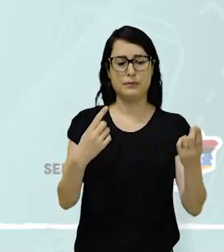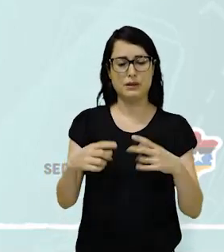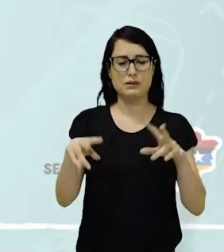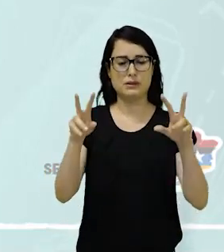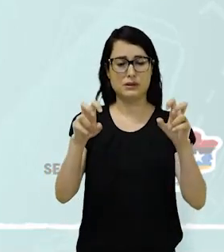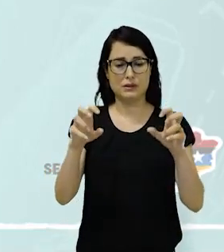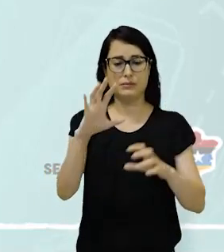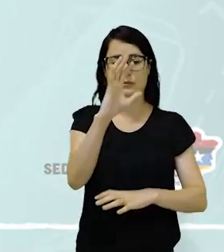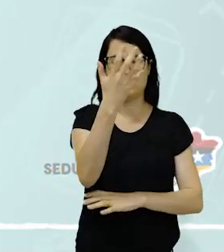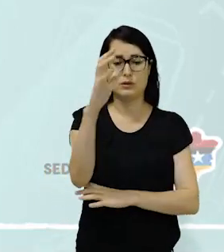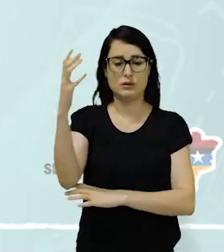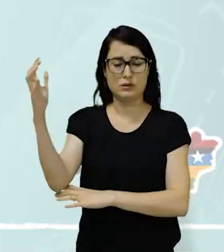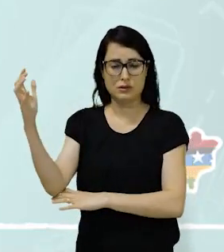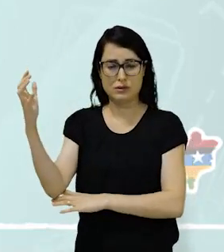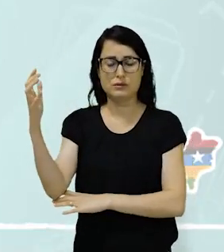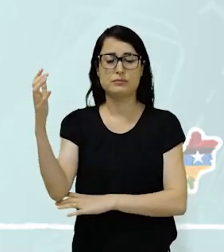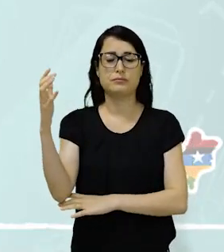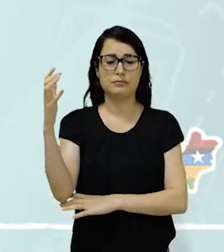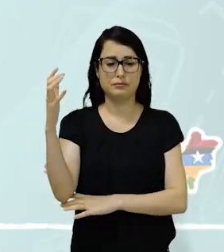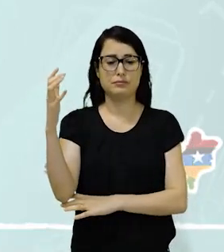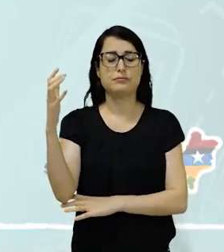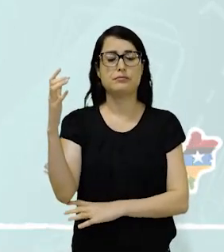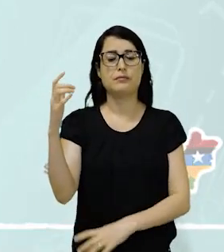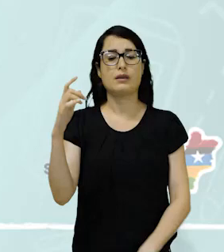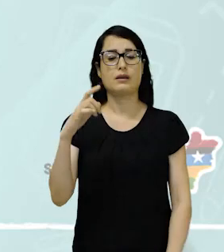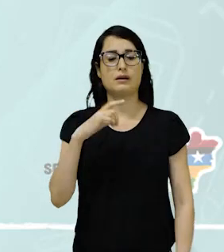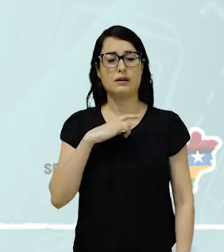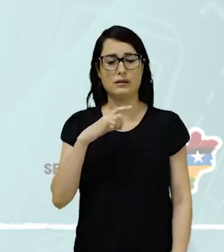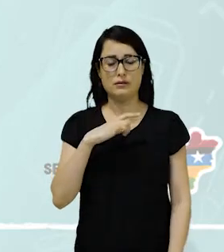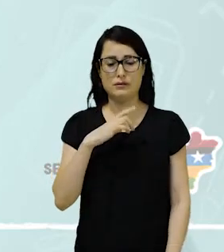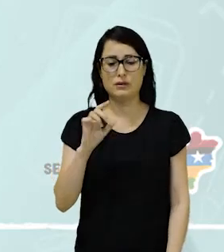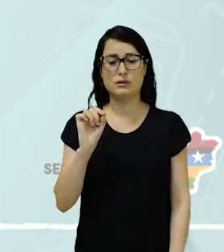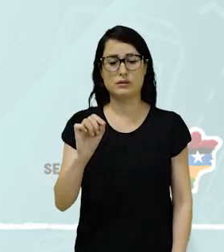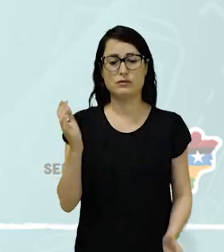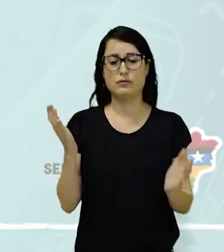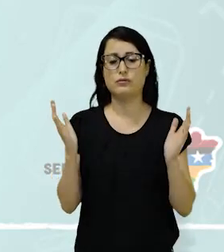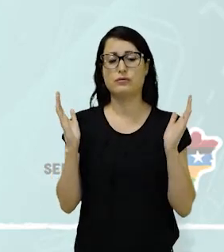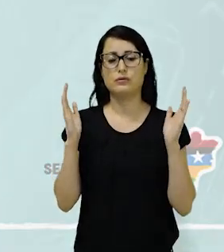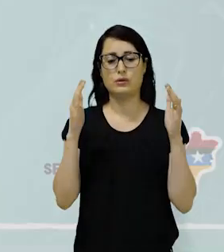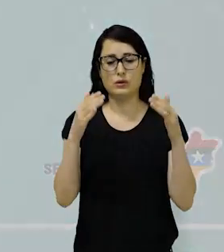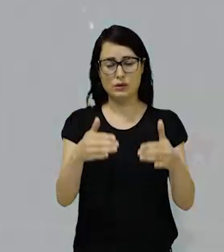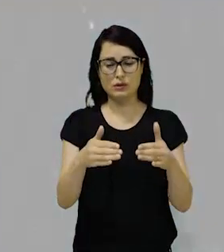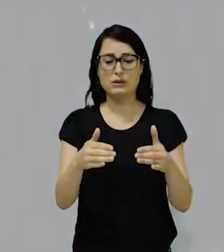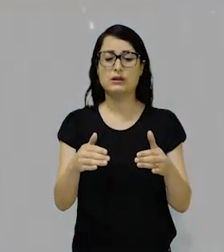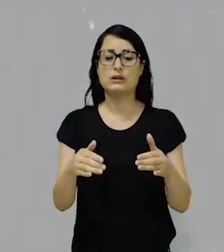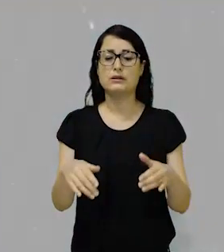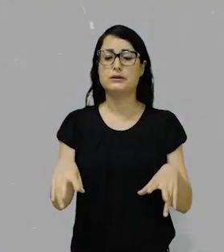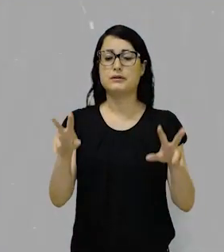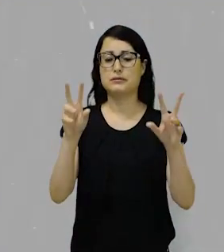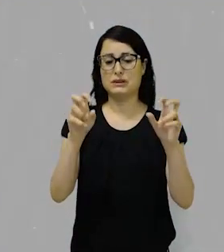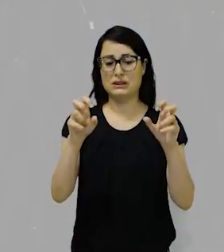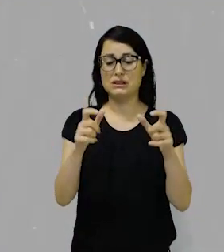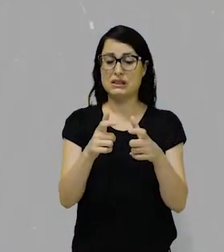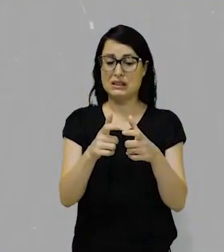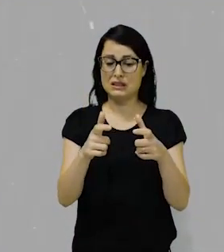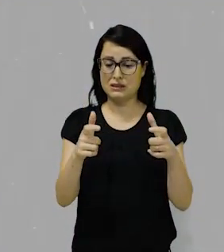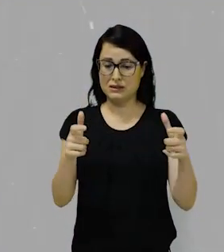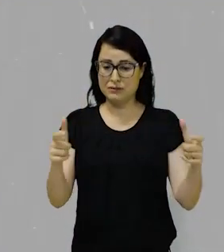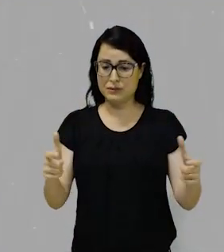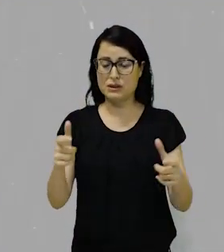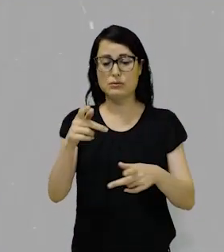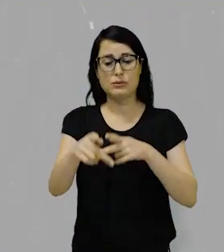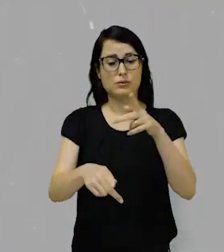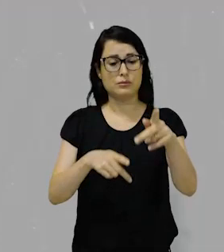Os primeiros debates globais acerca das questões ambientais tiveram um foco nas questões relativas ao crescimento